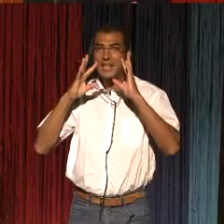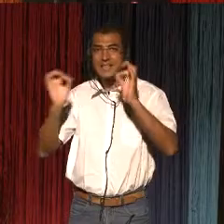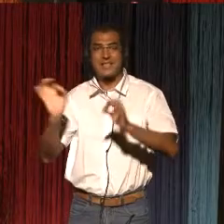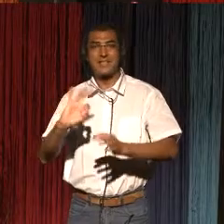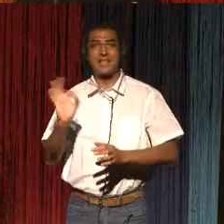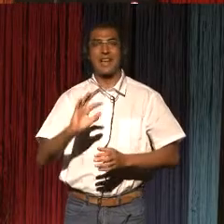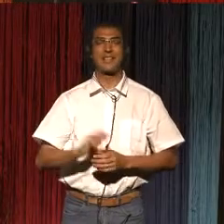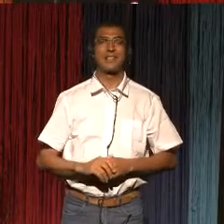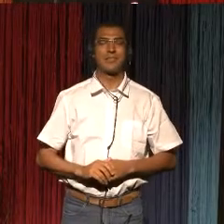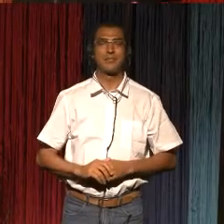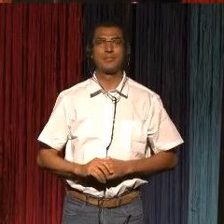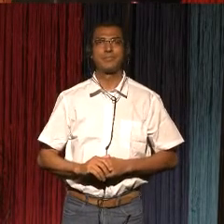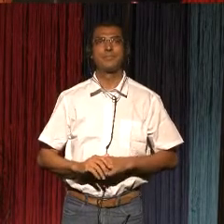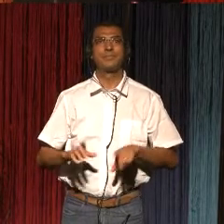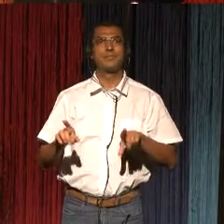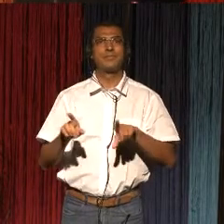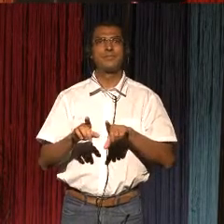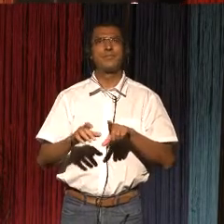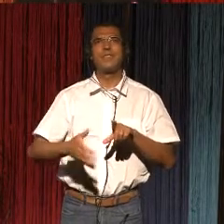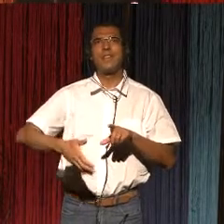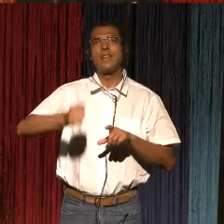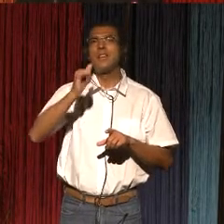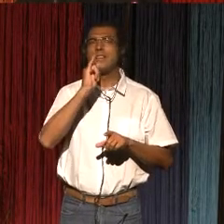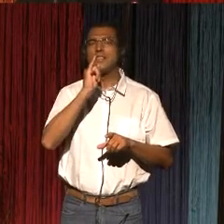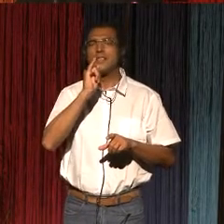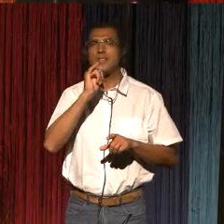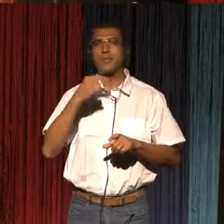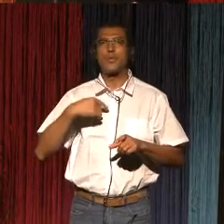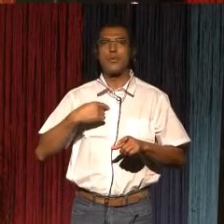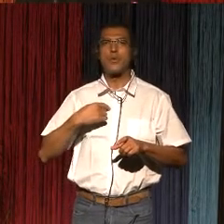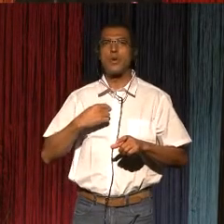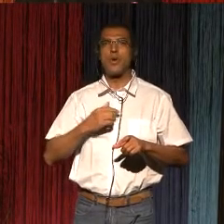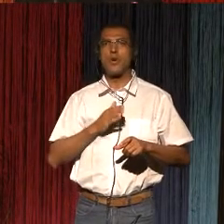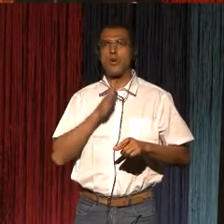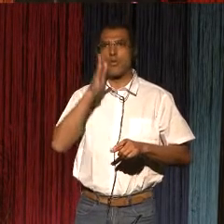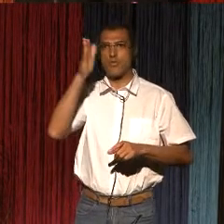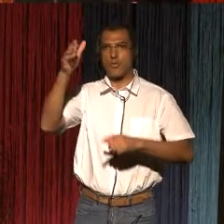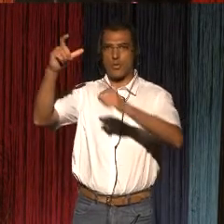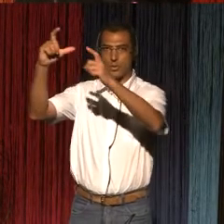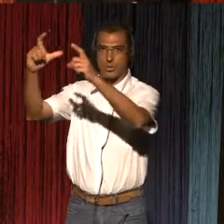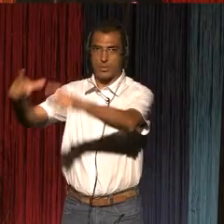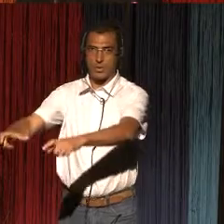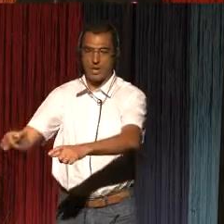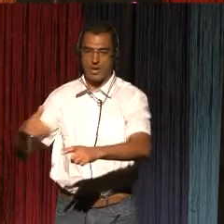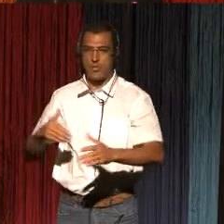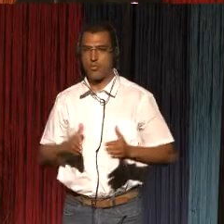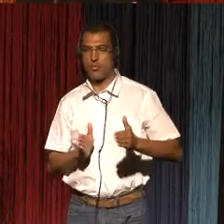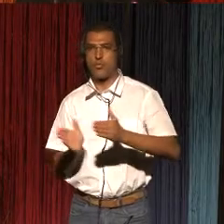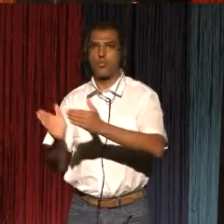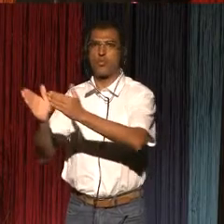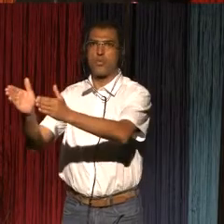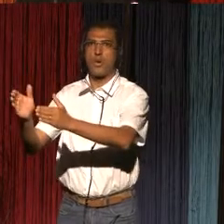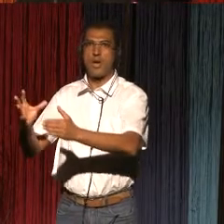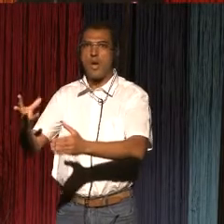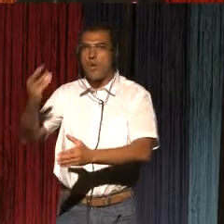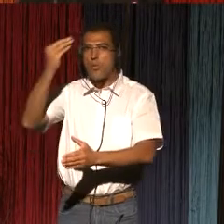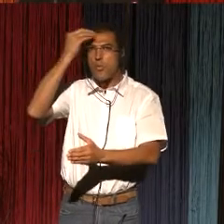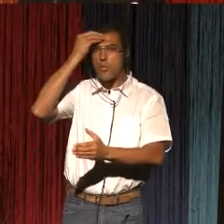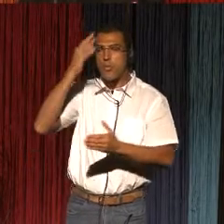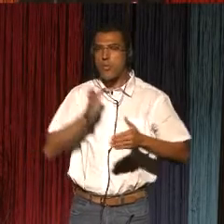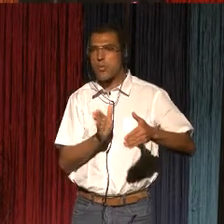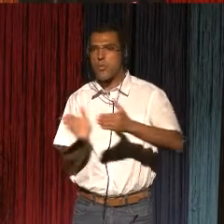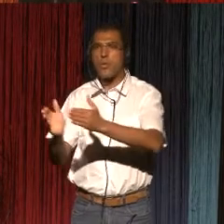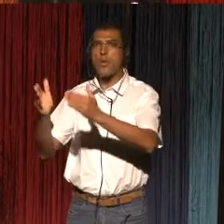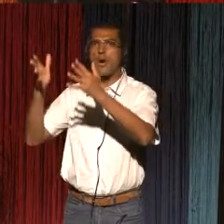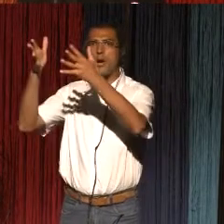E também, quem é que aprende melhor um trajeto? Será que é o motorista ou o passageiro? Todo mundo sabe a resposta e sabe o porquê. O